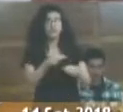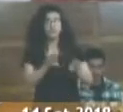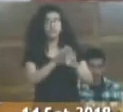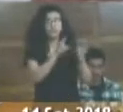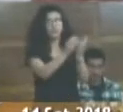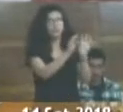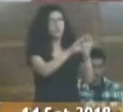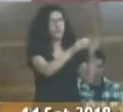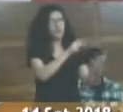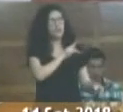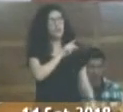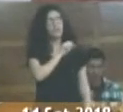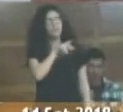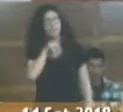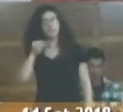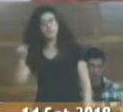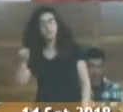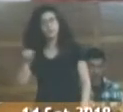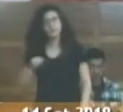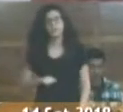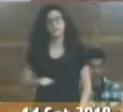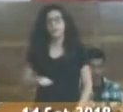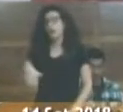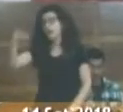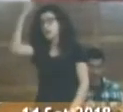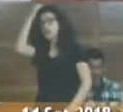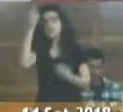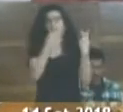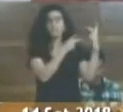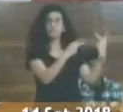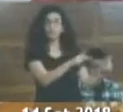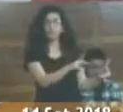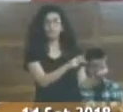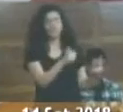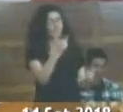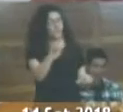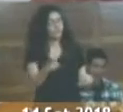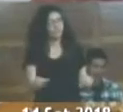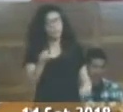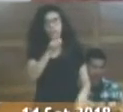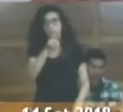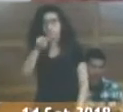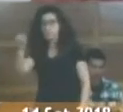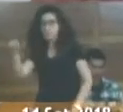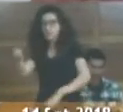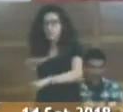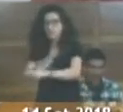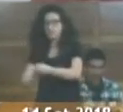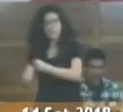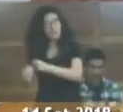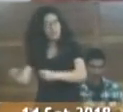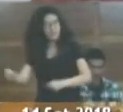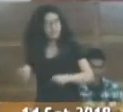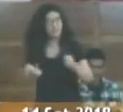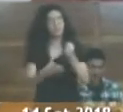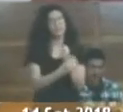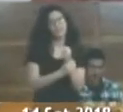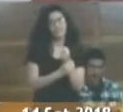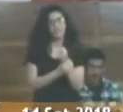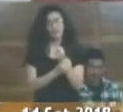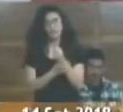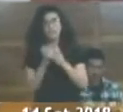de saúde, a maioria das comunidades tradicionais, tanto Angra dos Reis quanto Paraty, não tem posto de saúde na comunidade. A segurança está